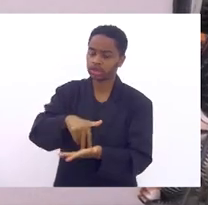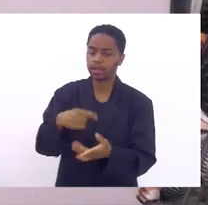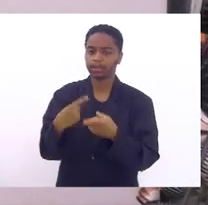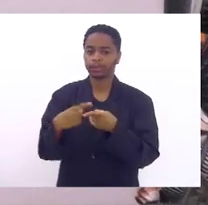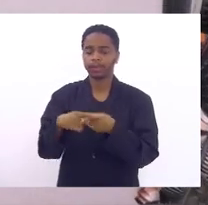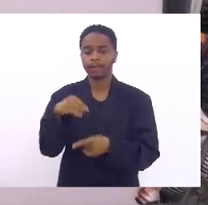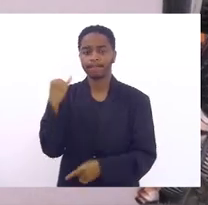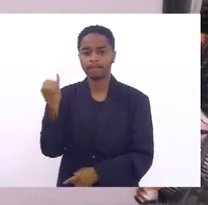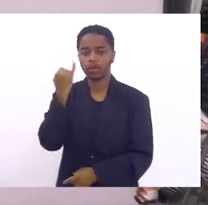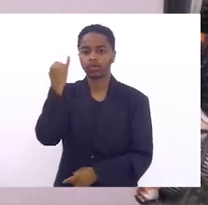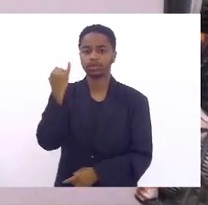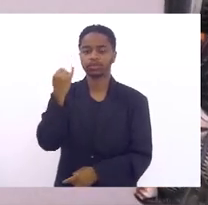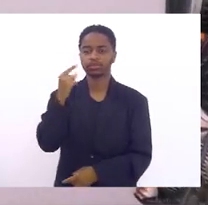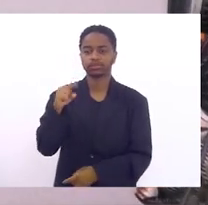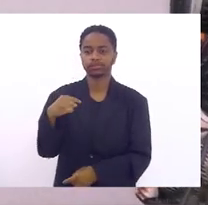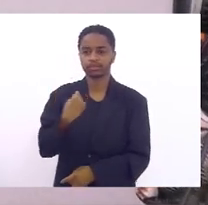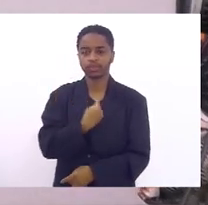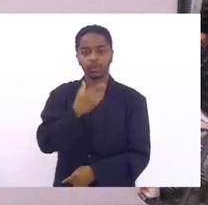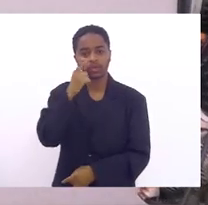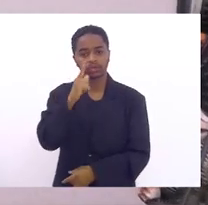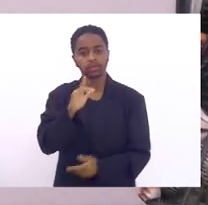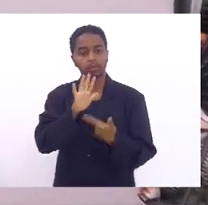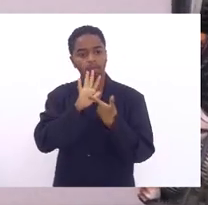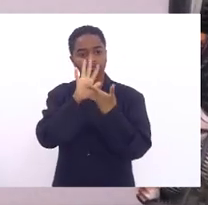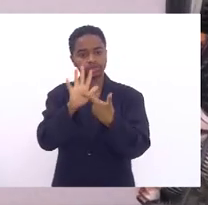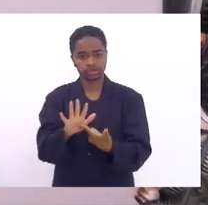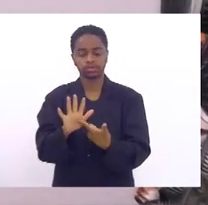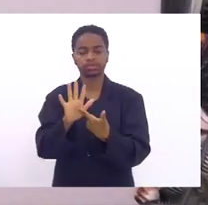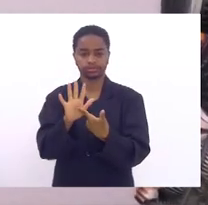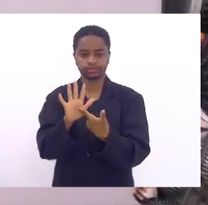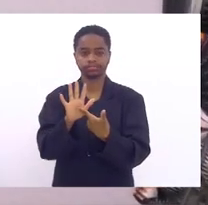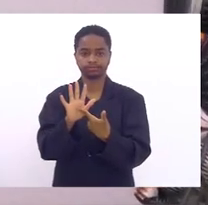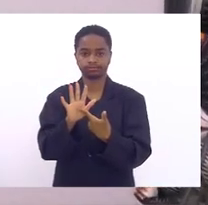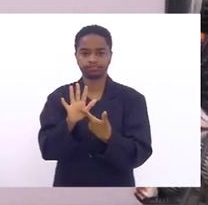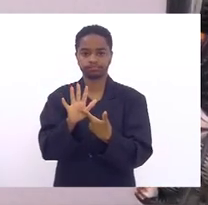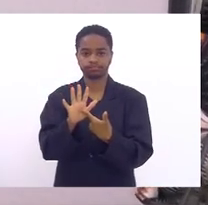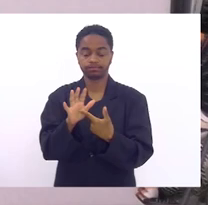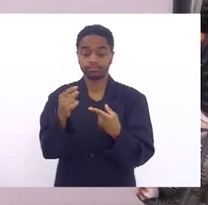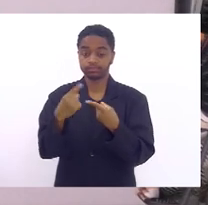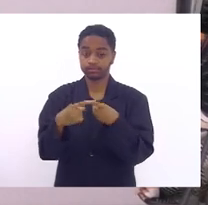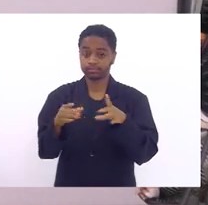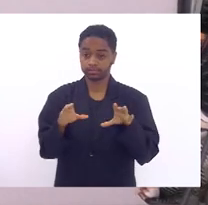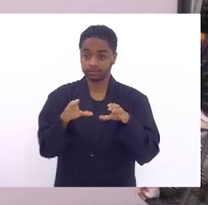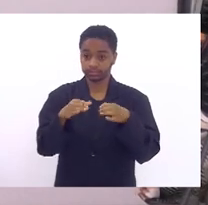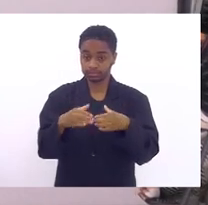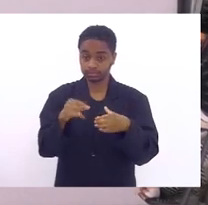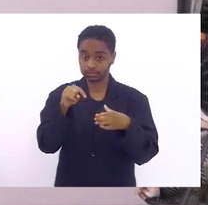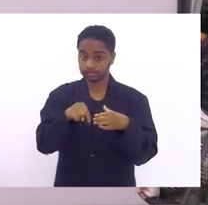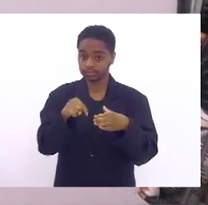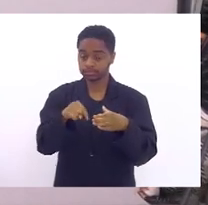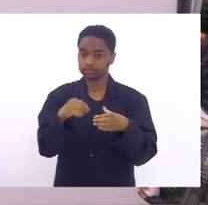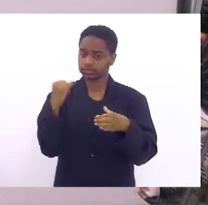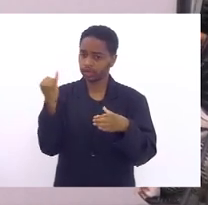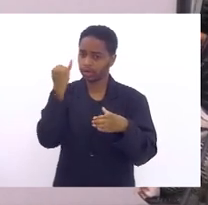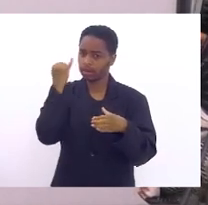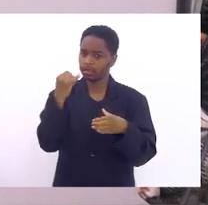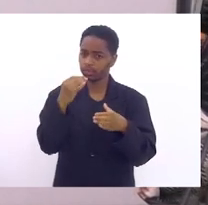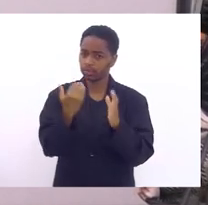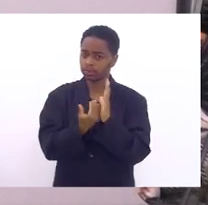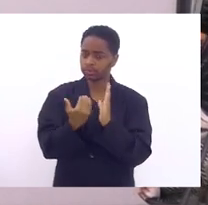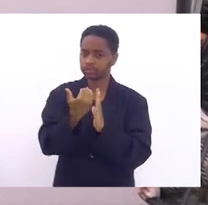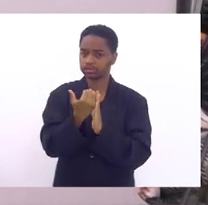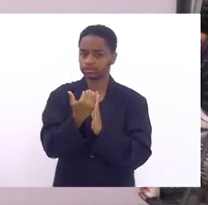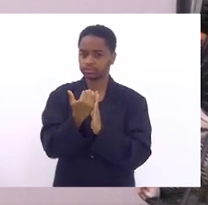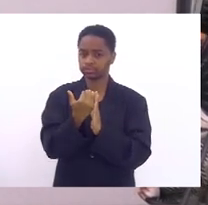poder eh dar um rosto eh você vê a comissão de tamanha importância